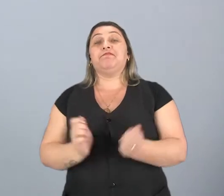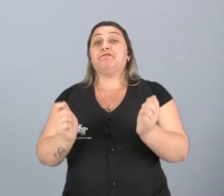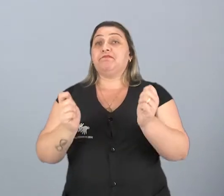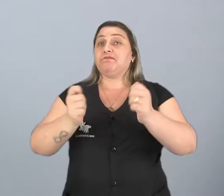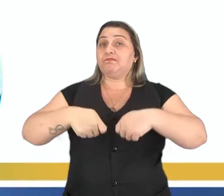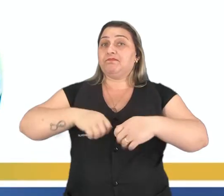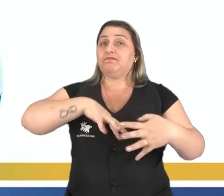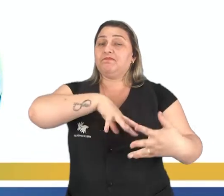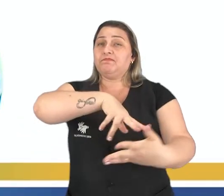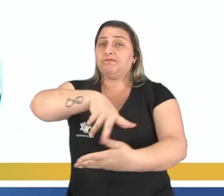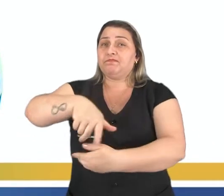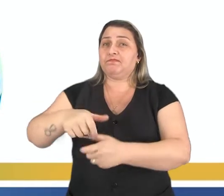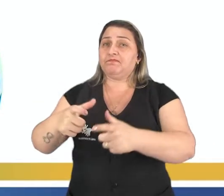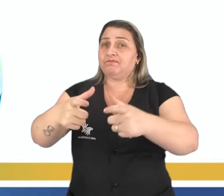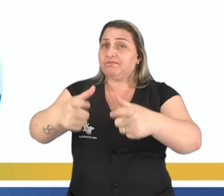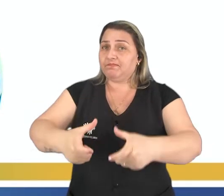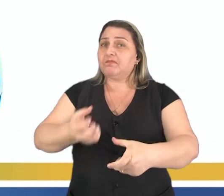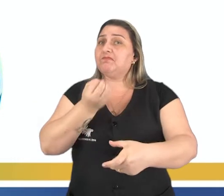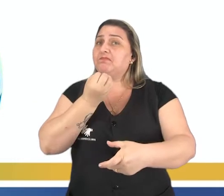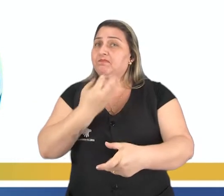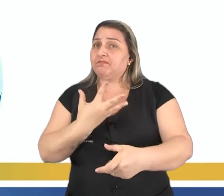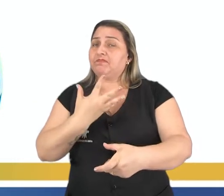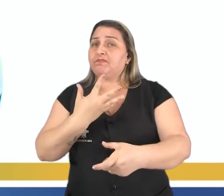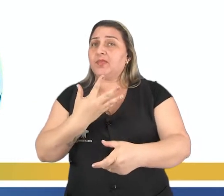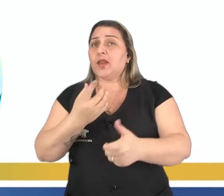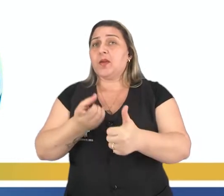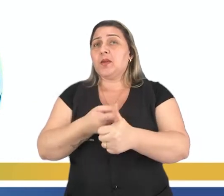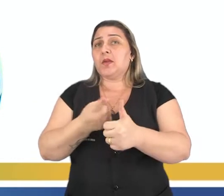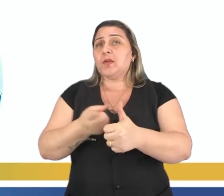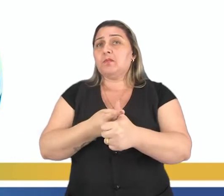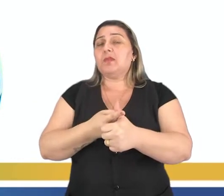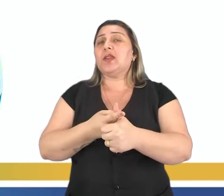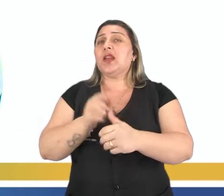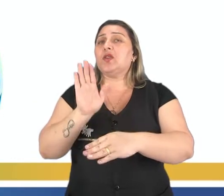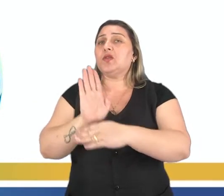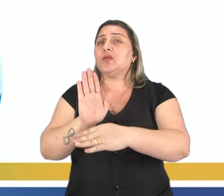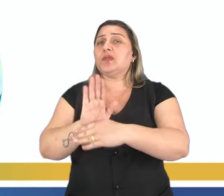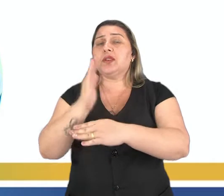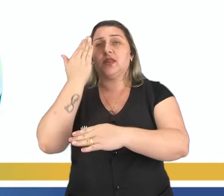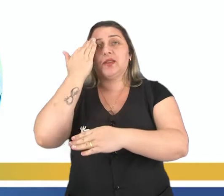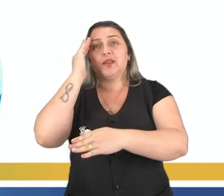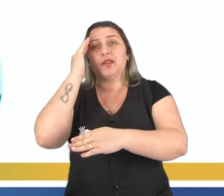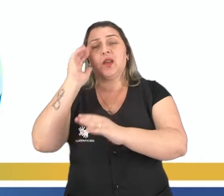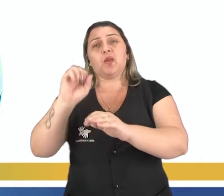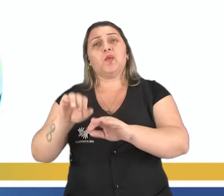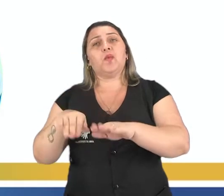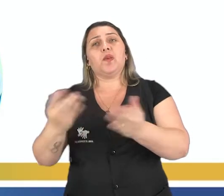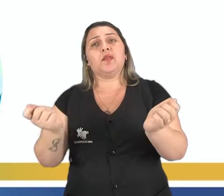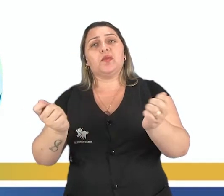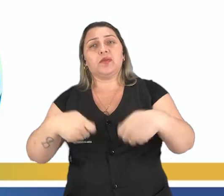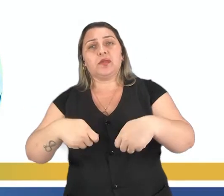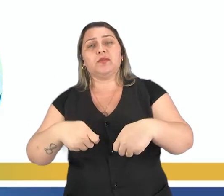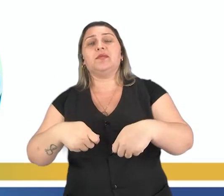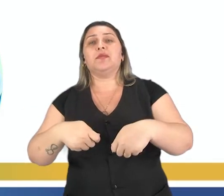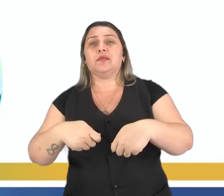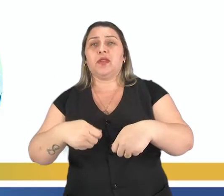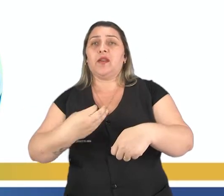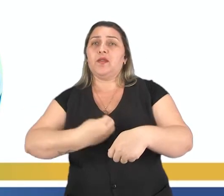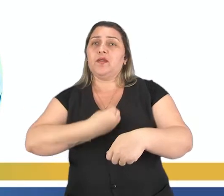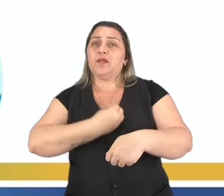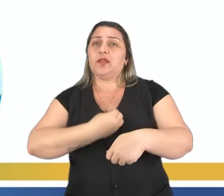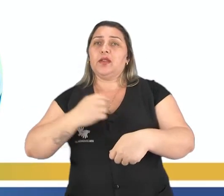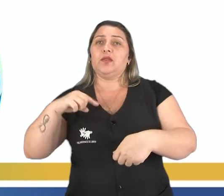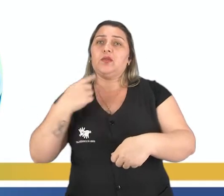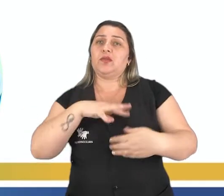Então, a Terra está bem localizada, isso é o primeiro ponto que ajuda a gente a entender quais são as condições que permitem a vida no